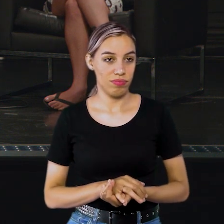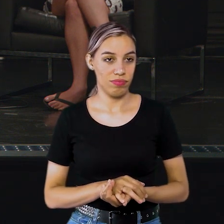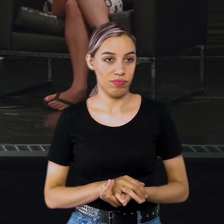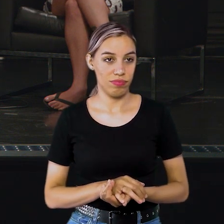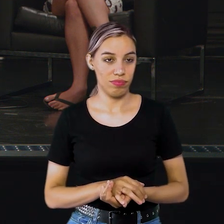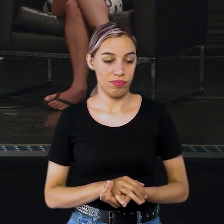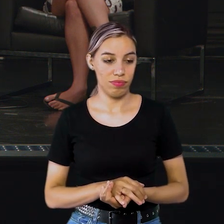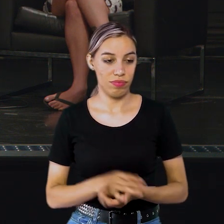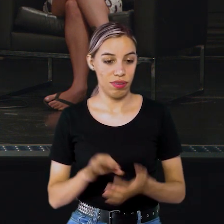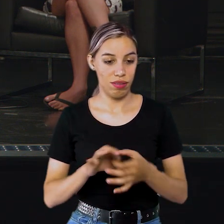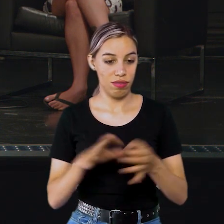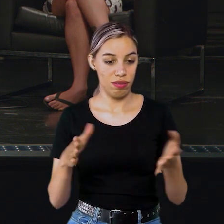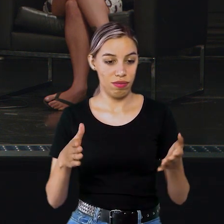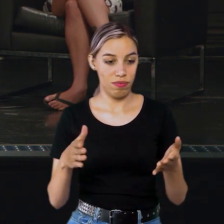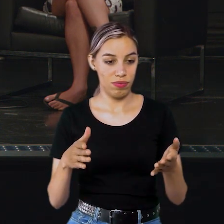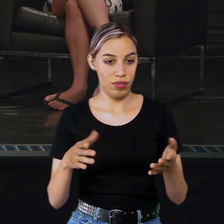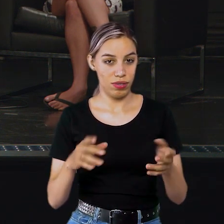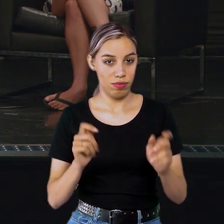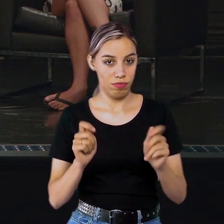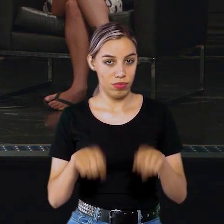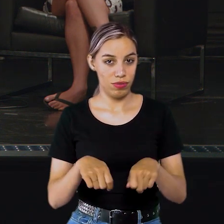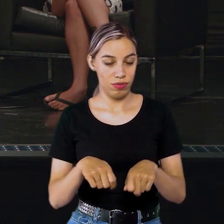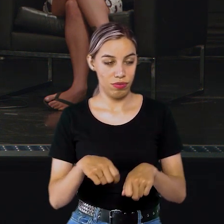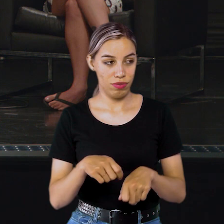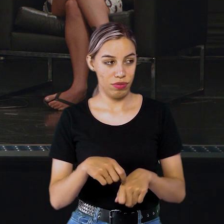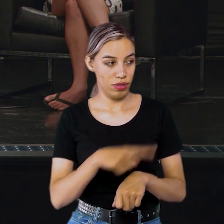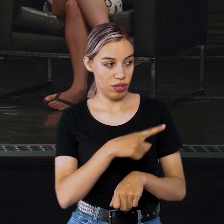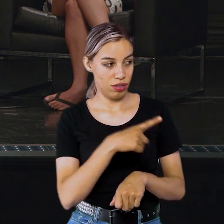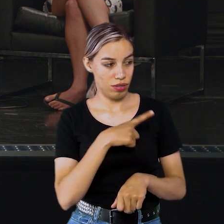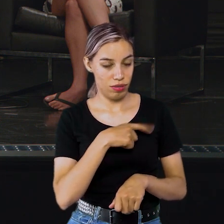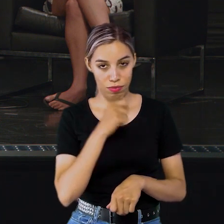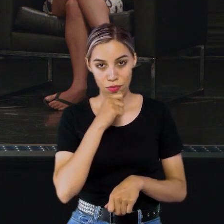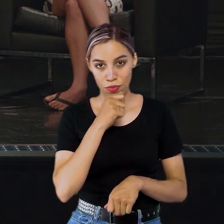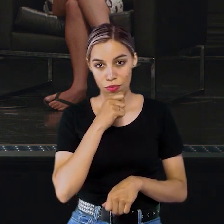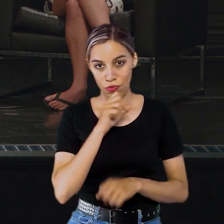possibilidade. Ela está com o microfone ali para...